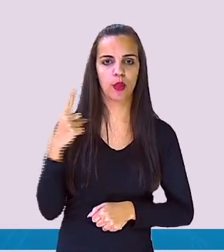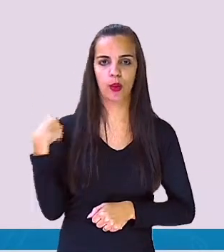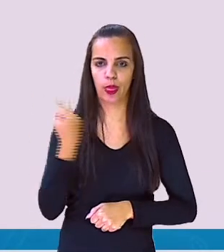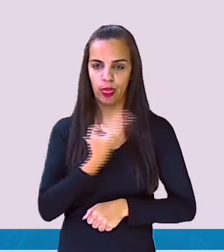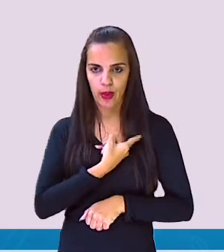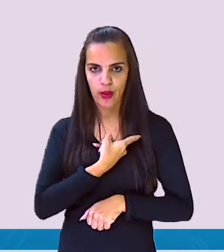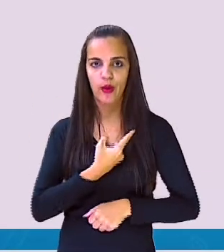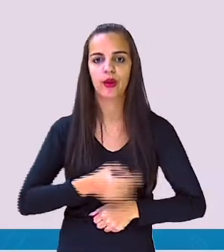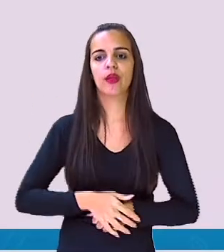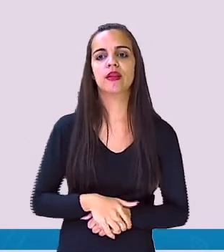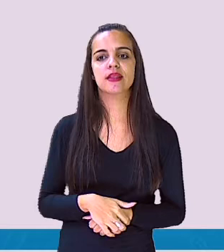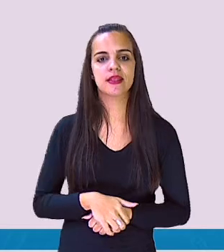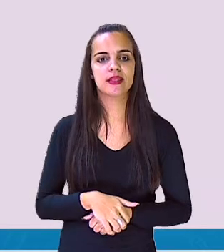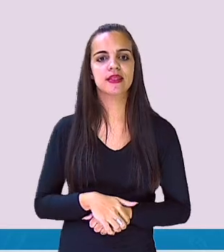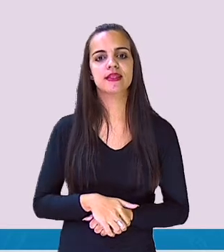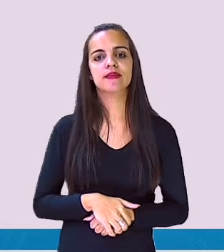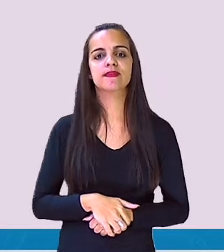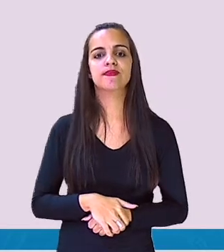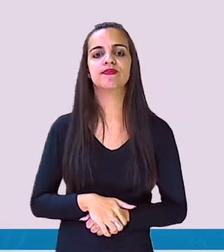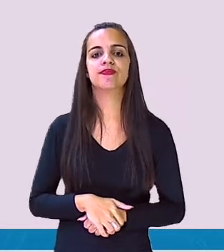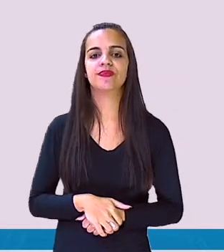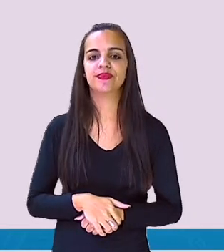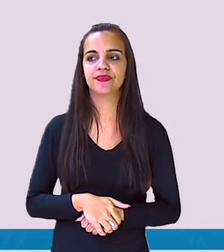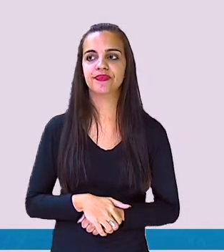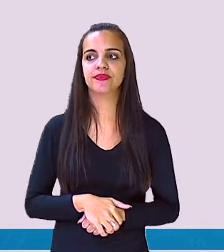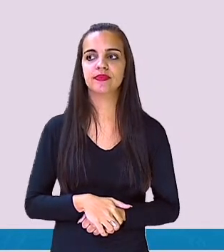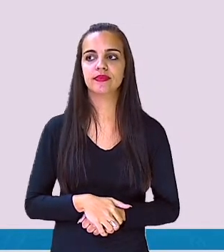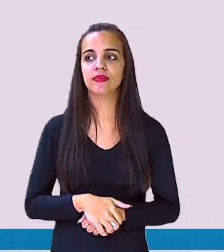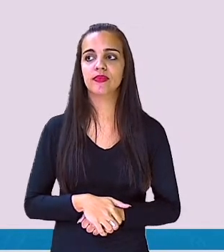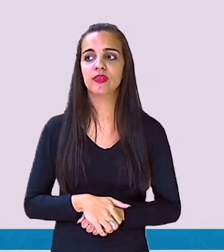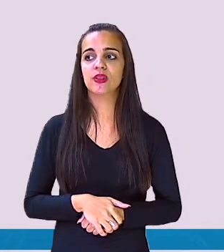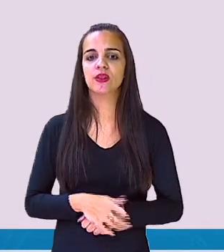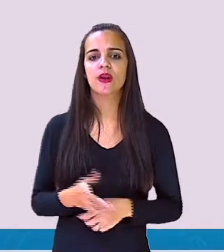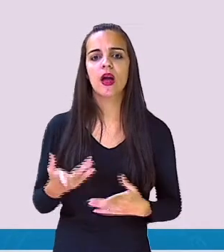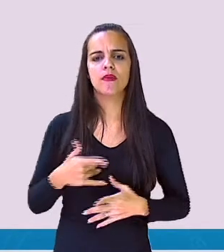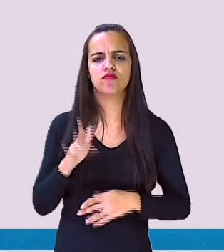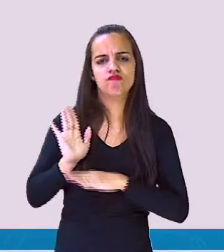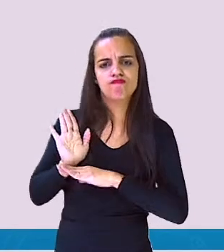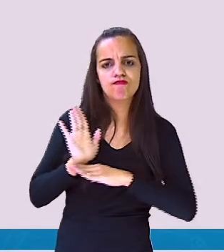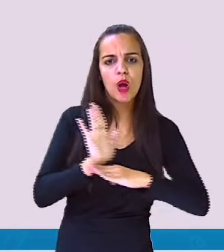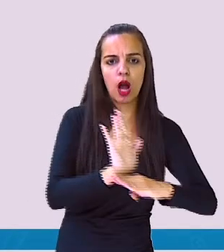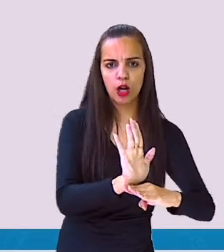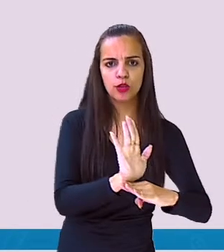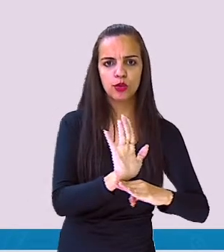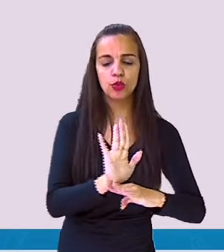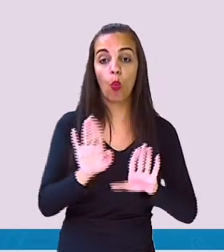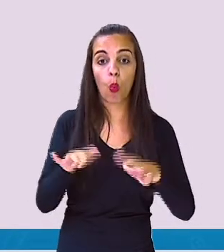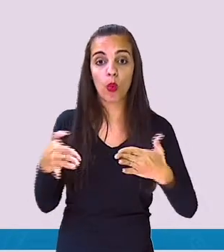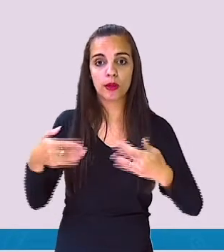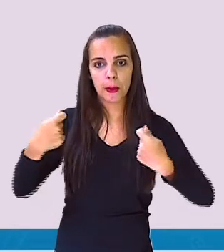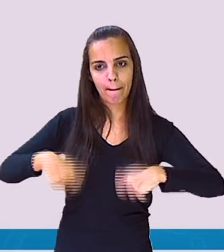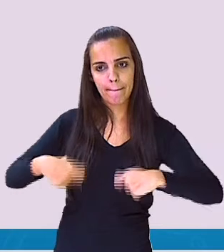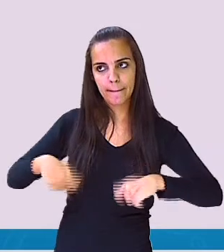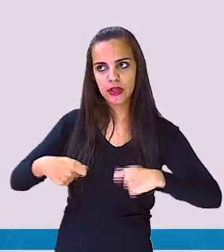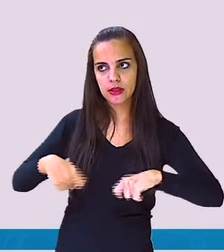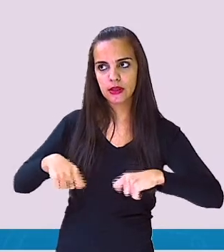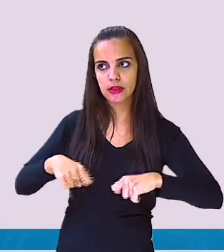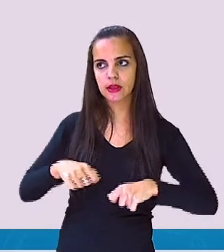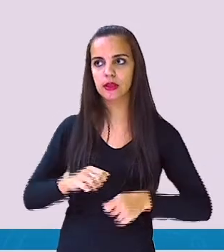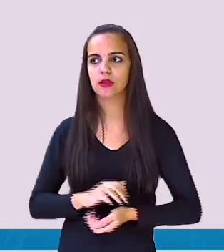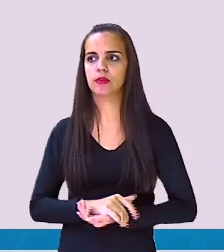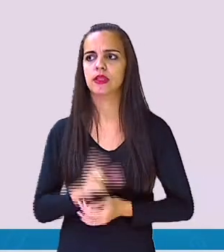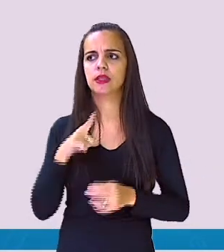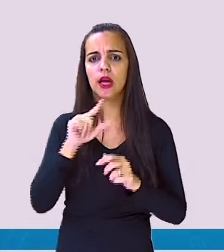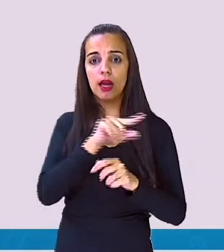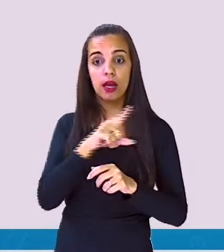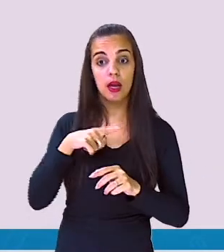mesmo? Ai, Jesus. Isso mesmo. Ajudo quando é preciso. Eu ajudo quando